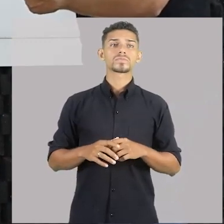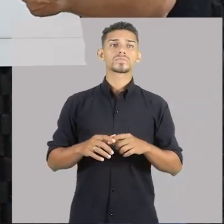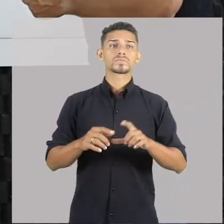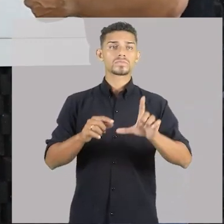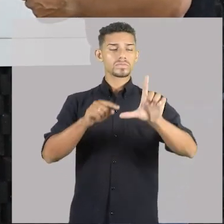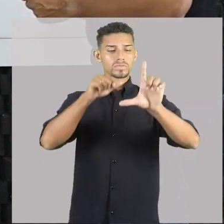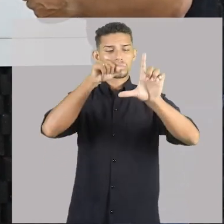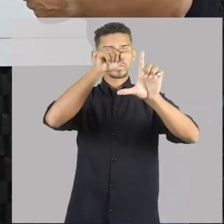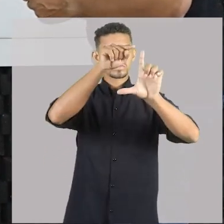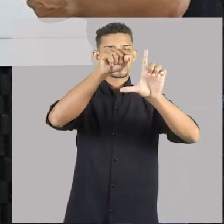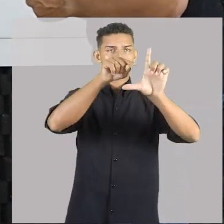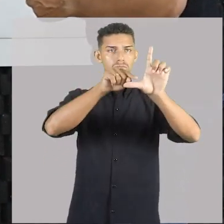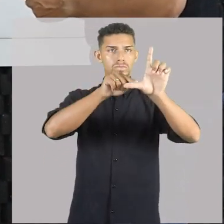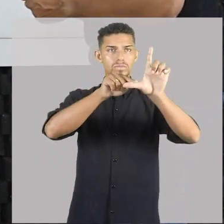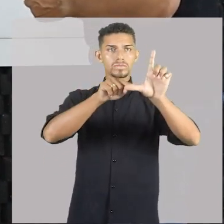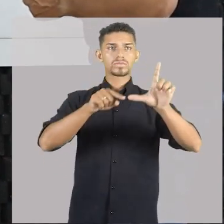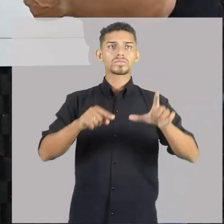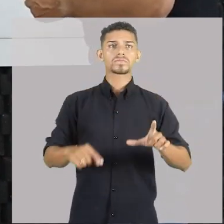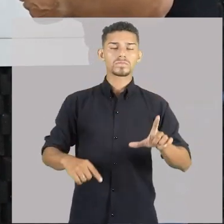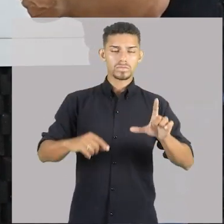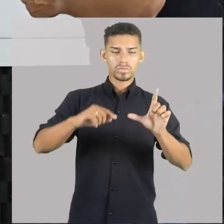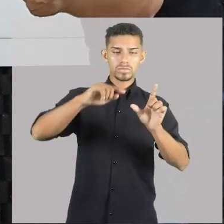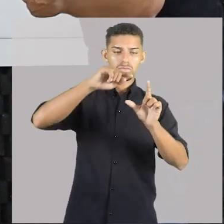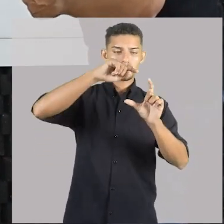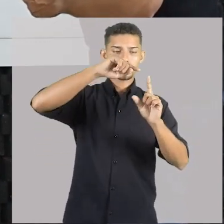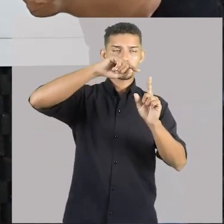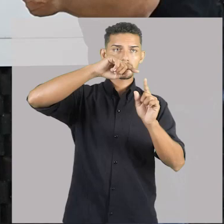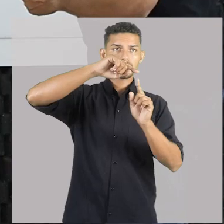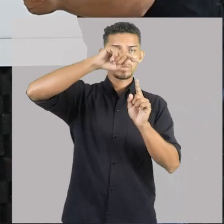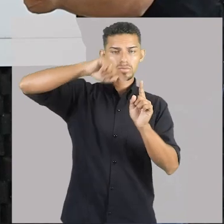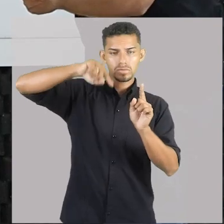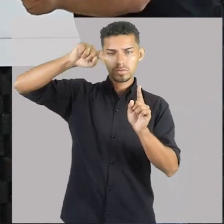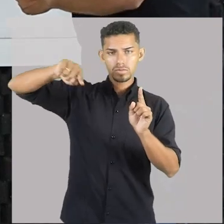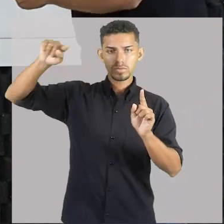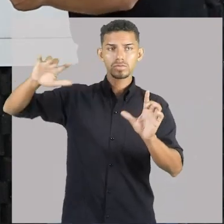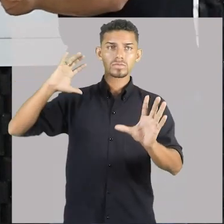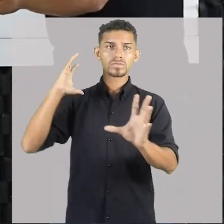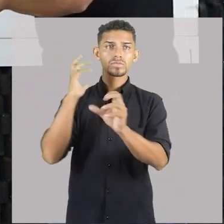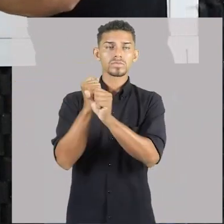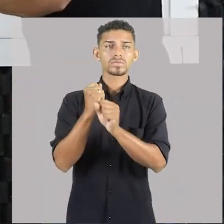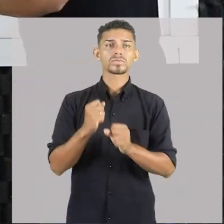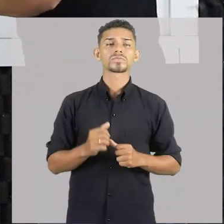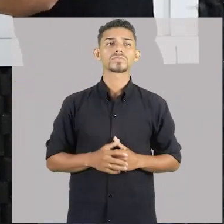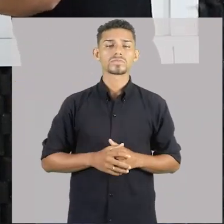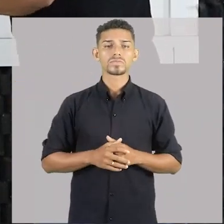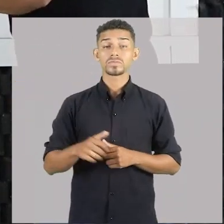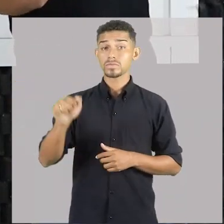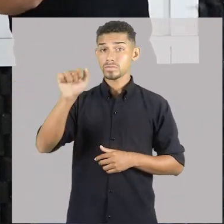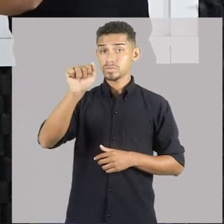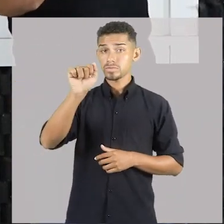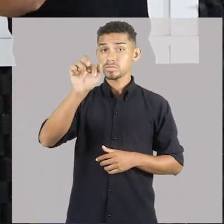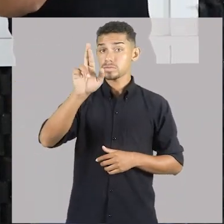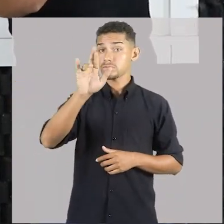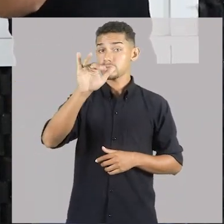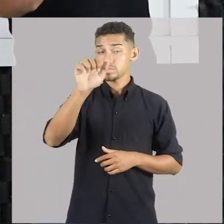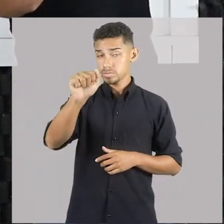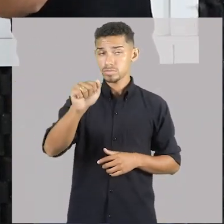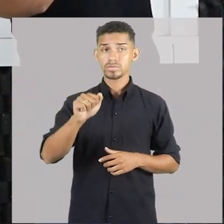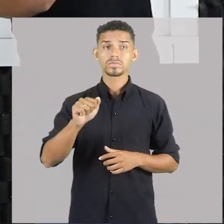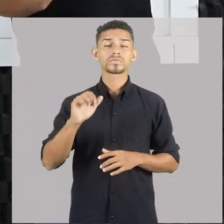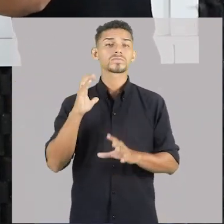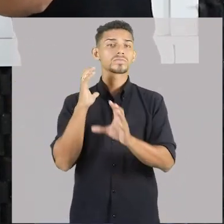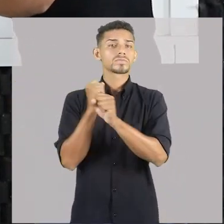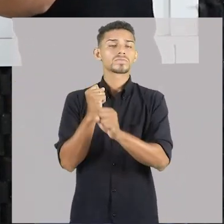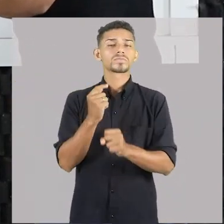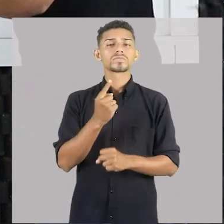dos tempos. A figura que der aqui, ó, você calcula essa área. A área dessa